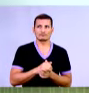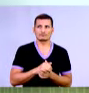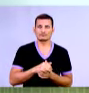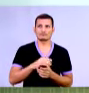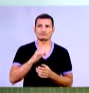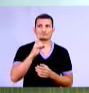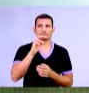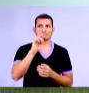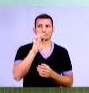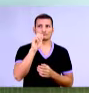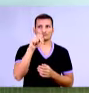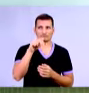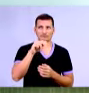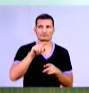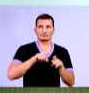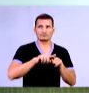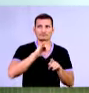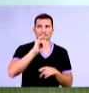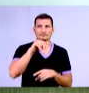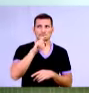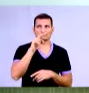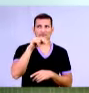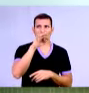Dream Studio e o Juntadados são